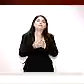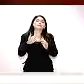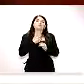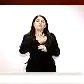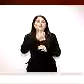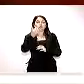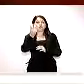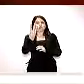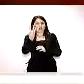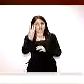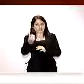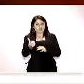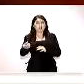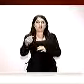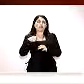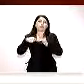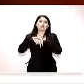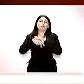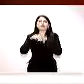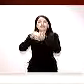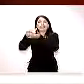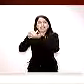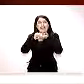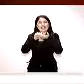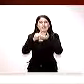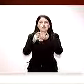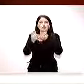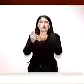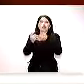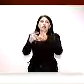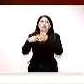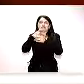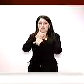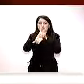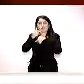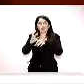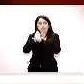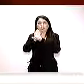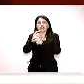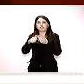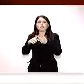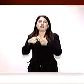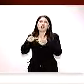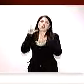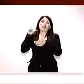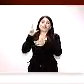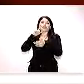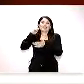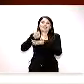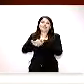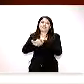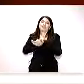mantida o acúmulo remunerado de cargos foi julgado regular tanto por decisão judicial quanto